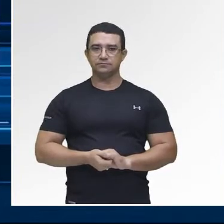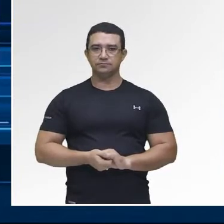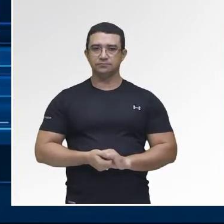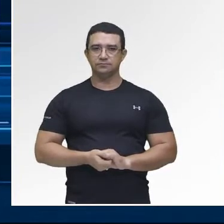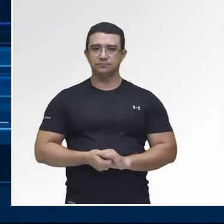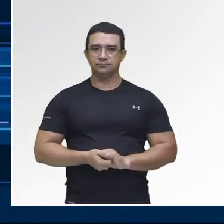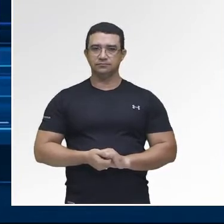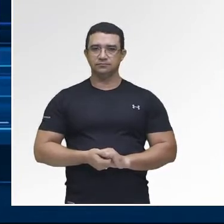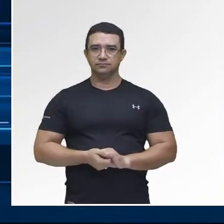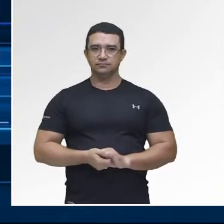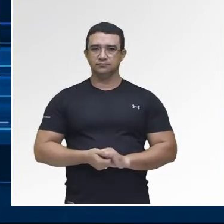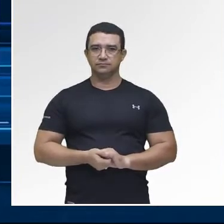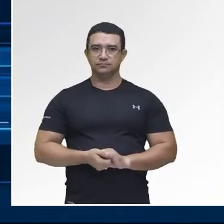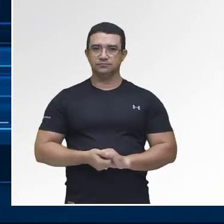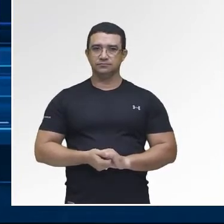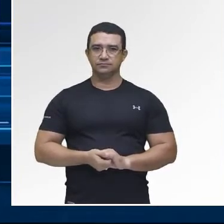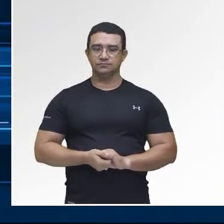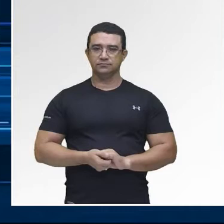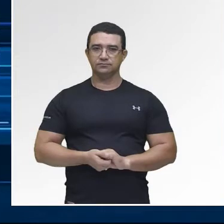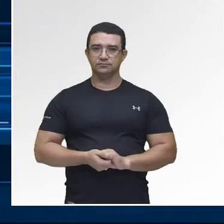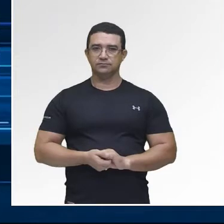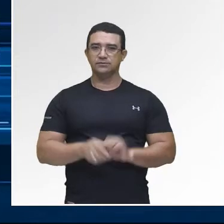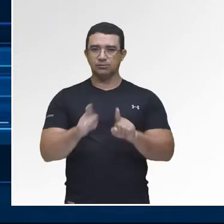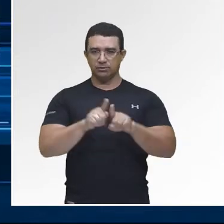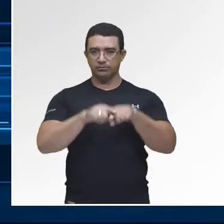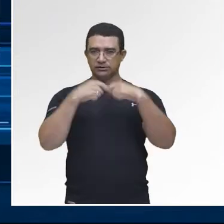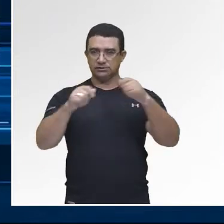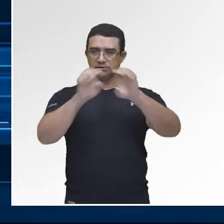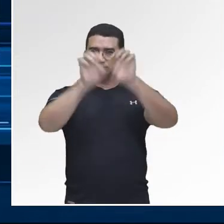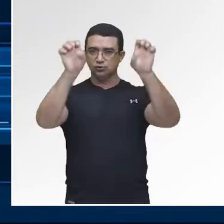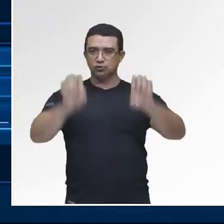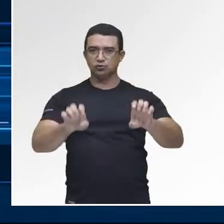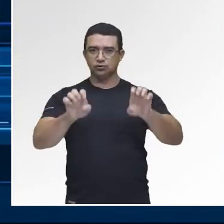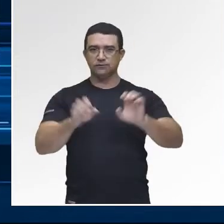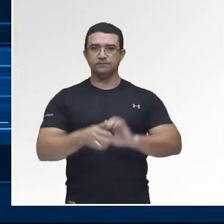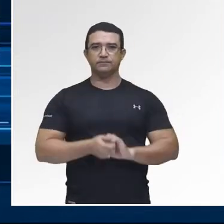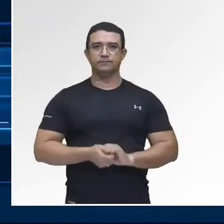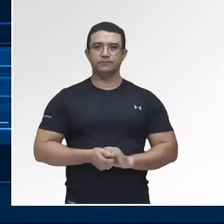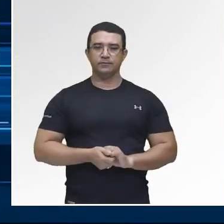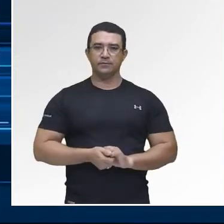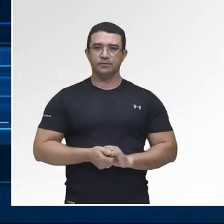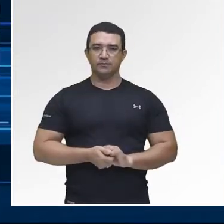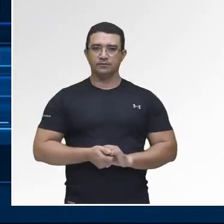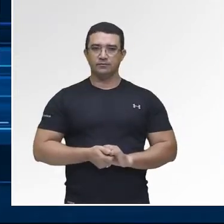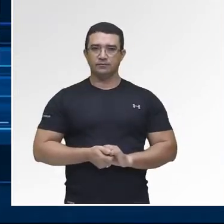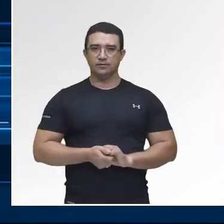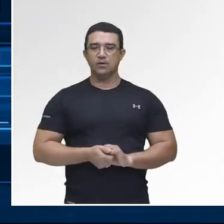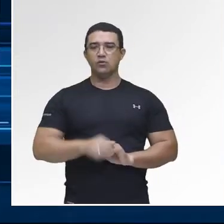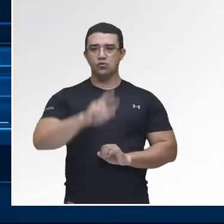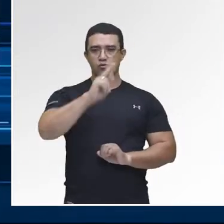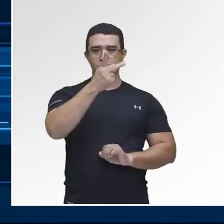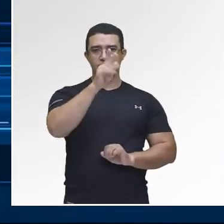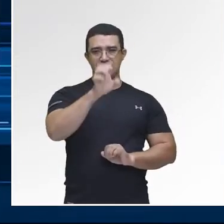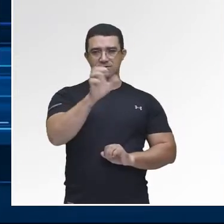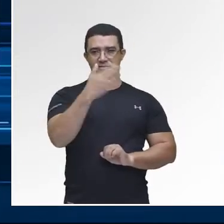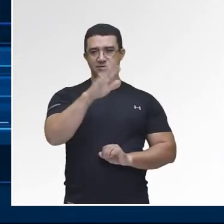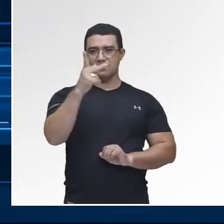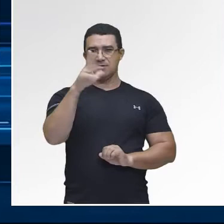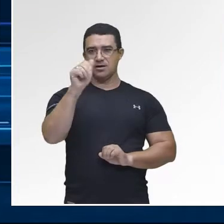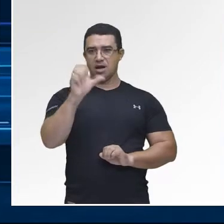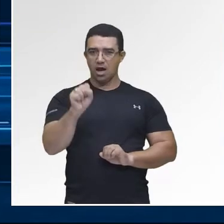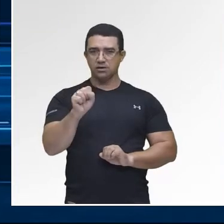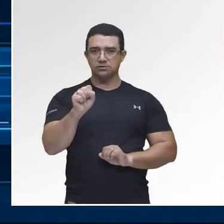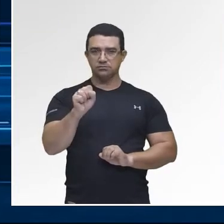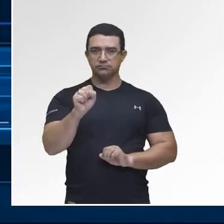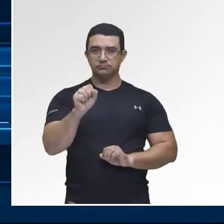posso colocar haves, né? Eu tenho que mudar a estrutura dele. E vai ficar has. Então, he has not lived in